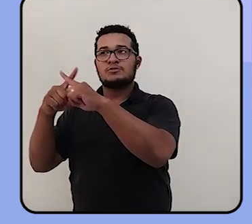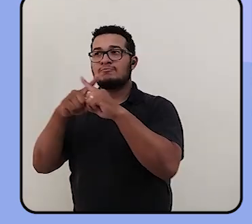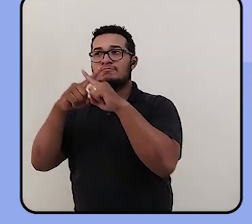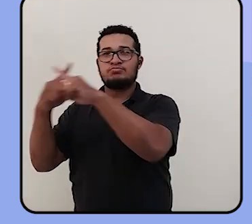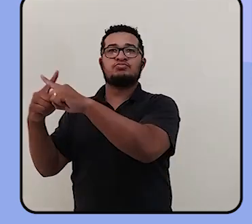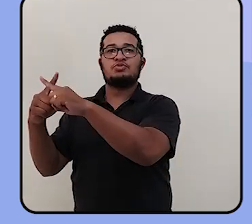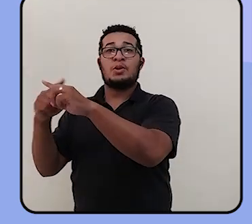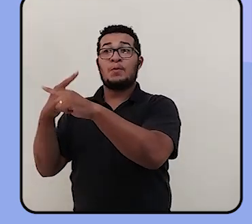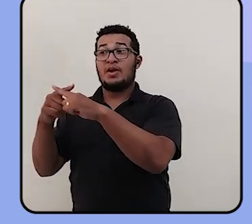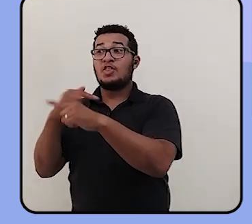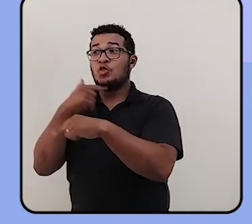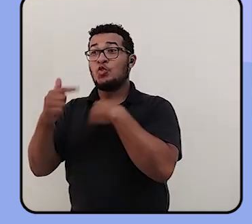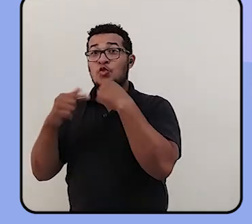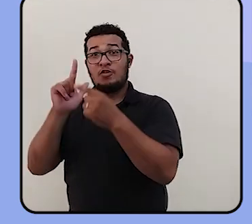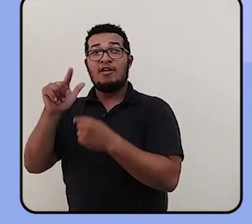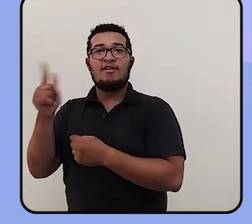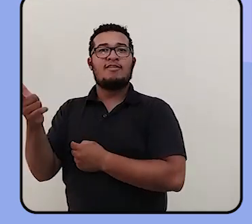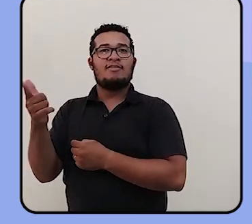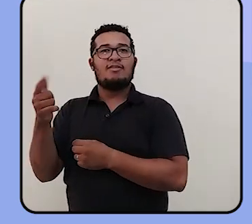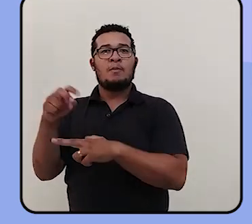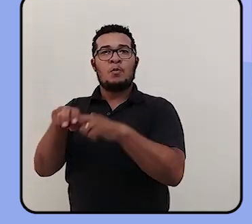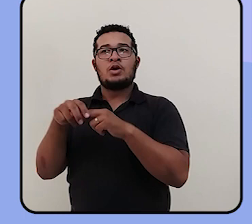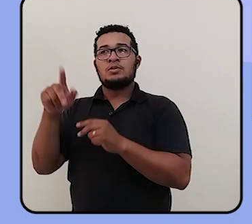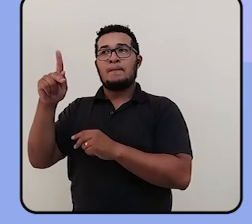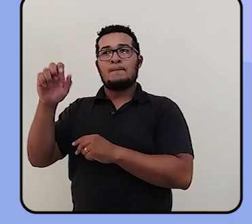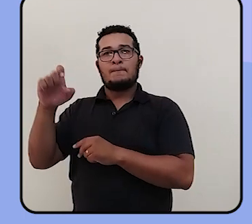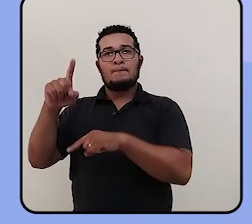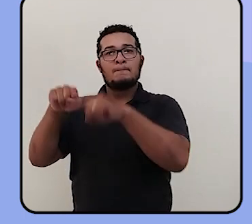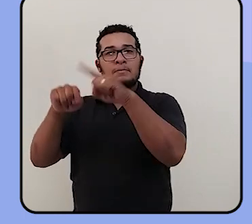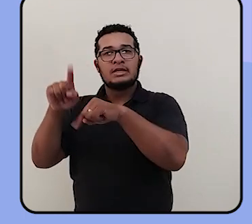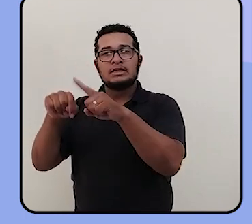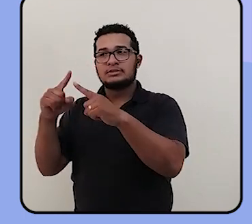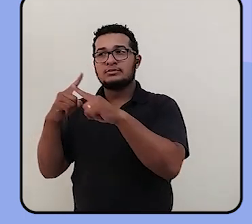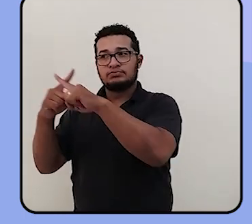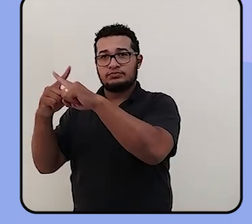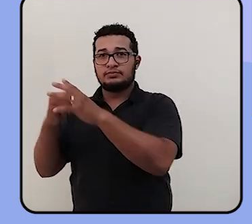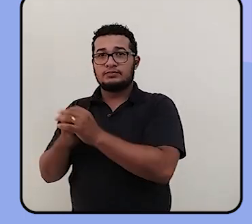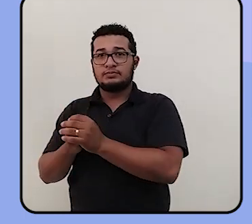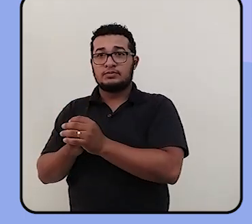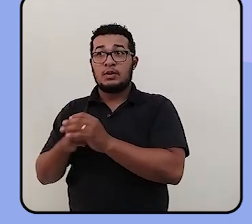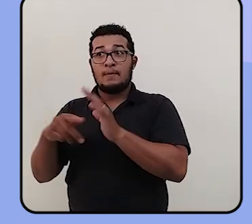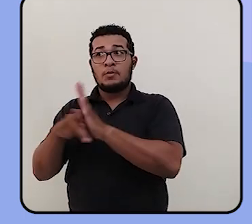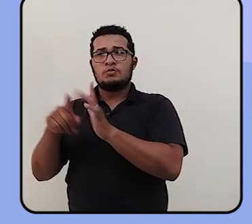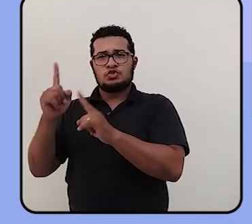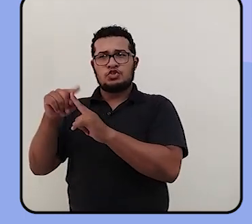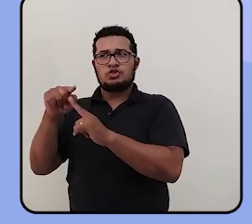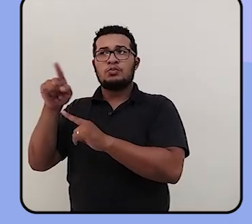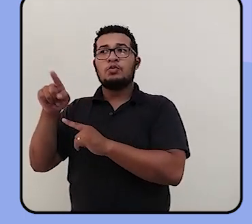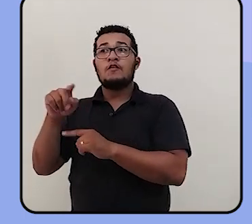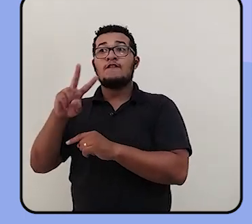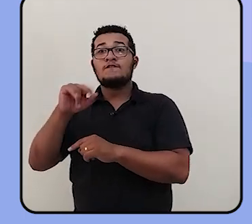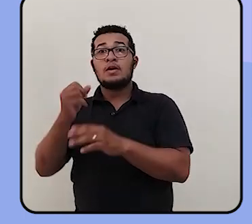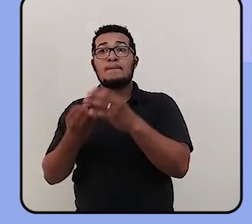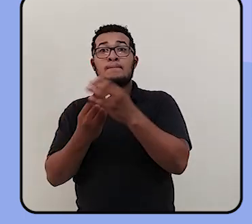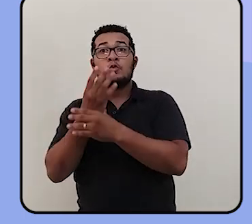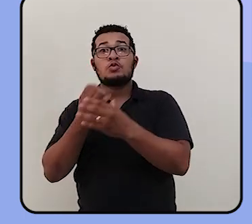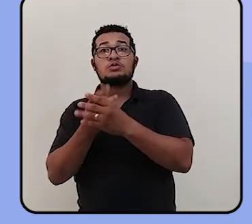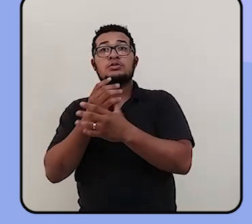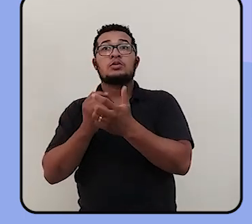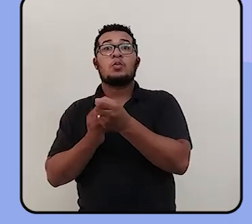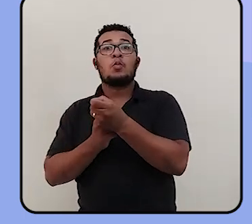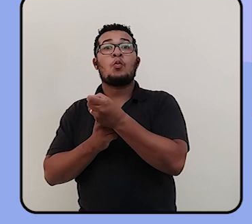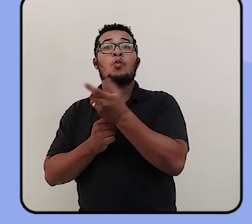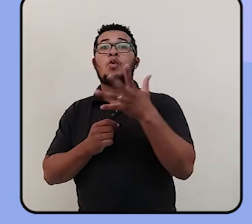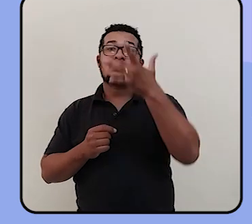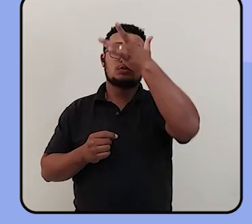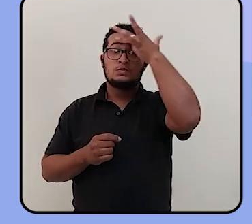vai colocar o X, na coluna de peças. Continua a leitura. Desse mesmo tipo serão produzidas